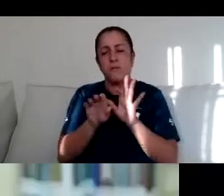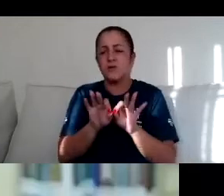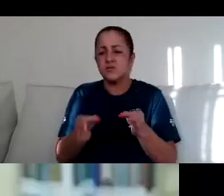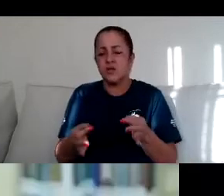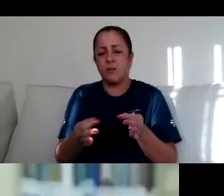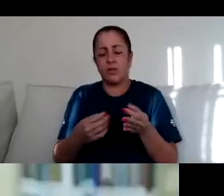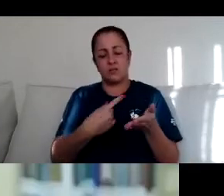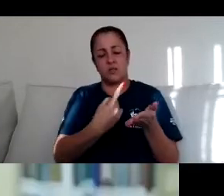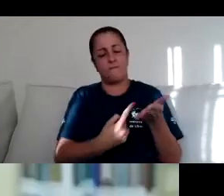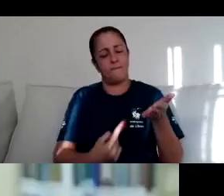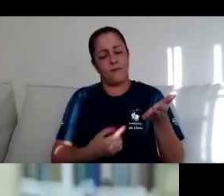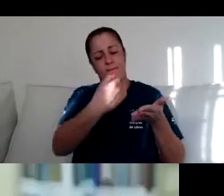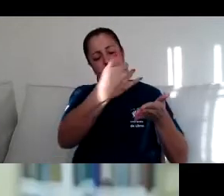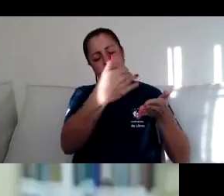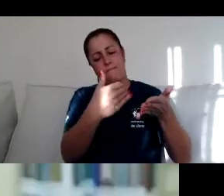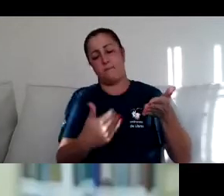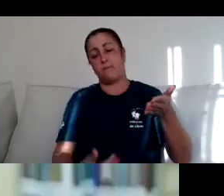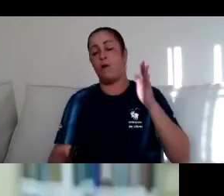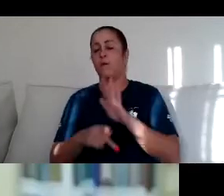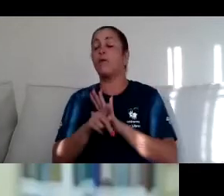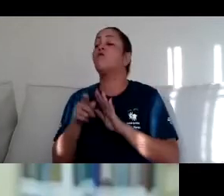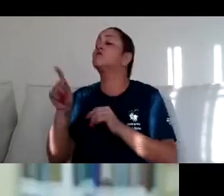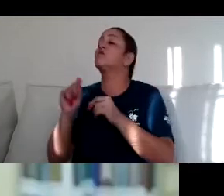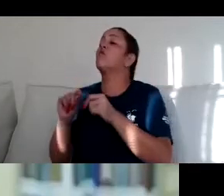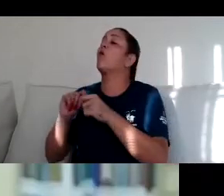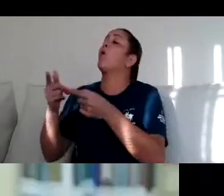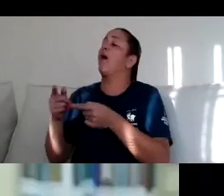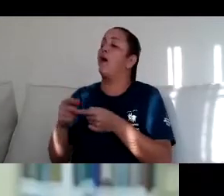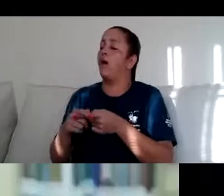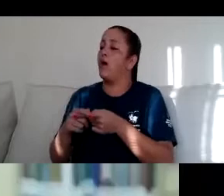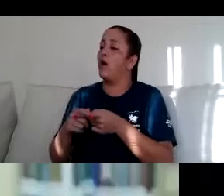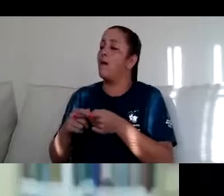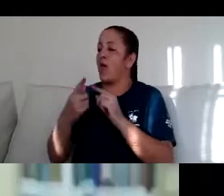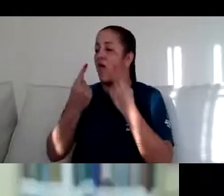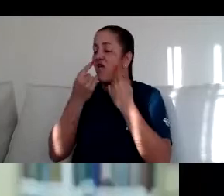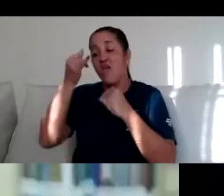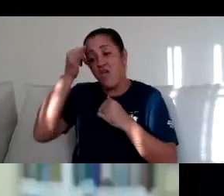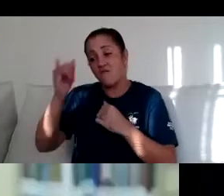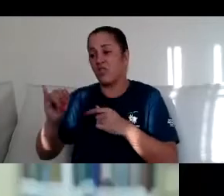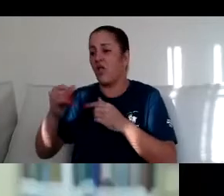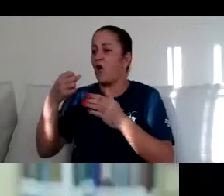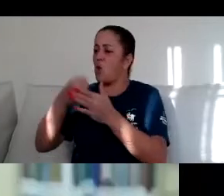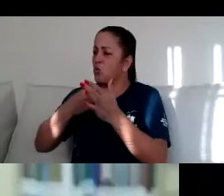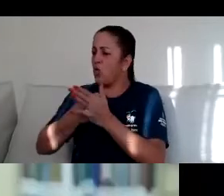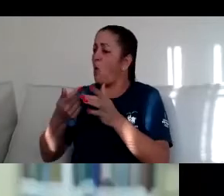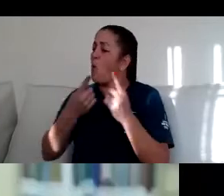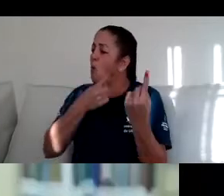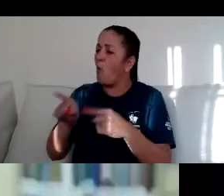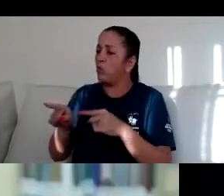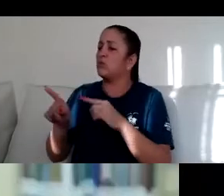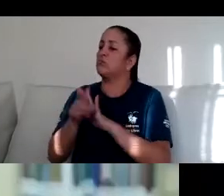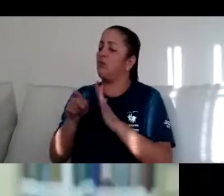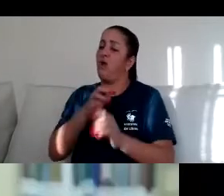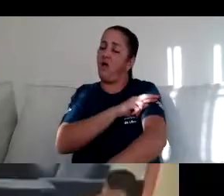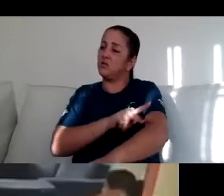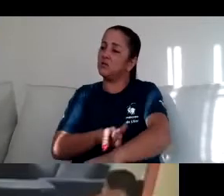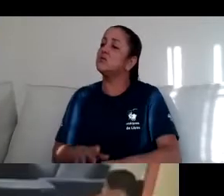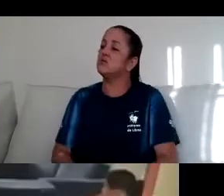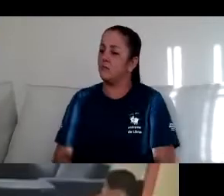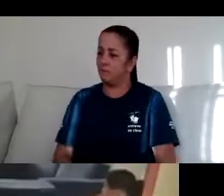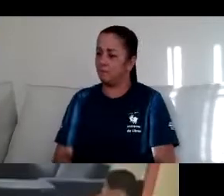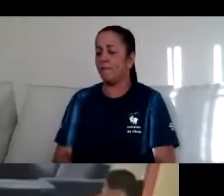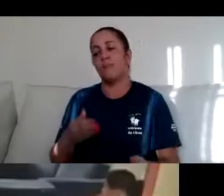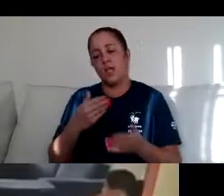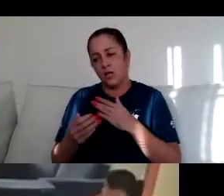você tem feito ativamente para combater o racismo? Espero que a resposta de toda a classe bibliotecária, sejam negros e